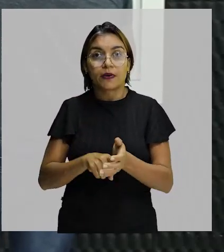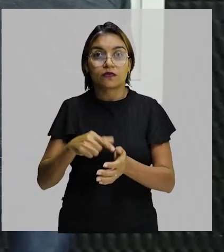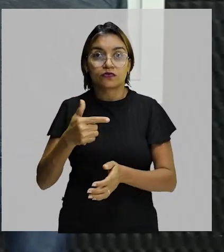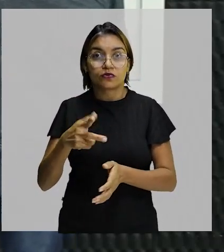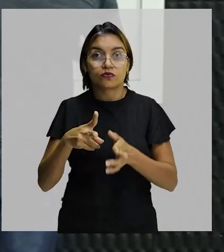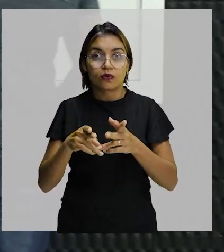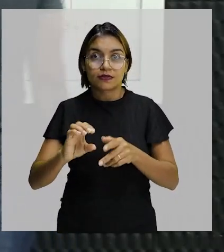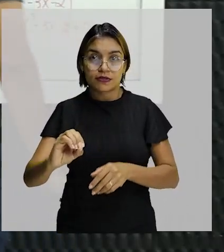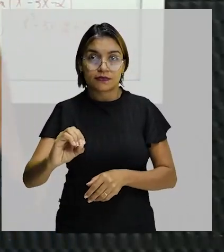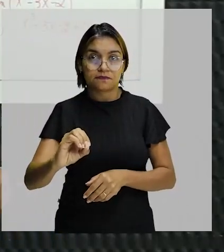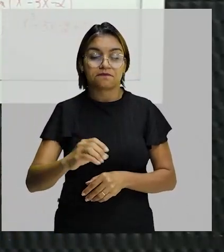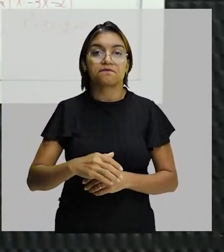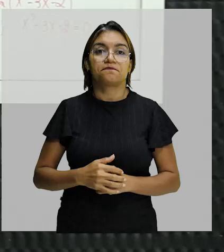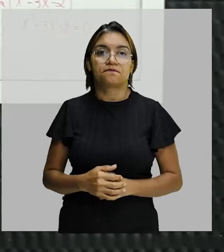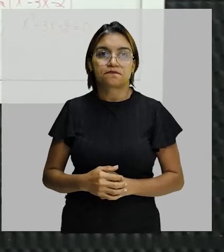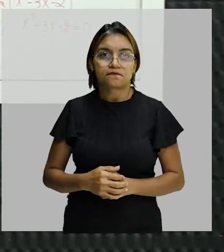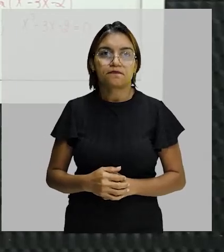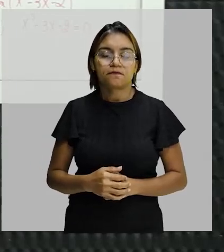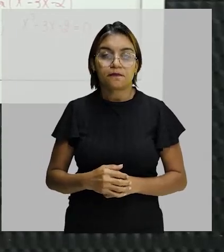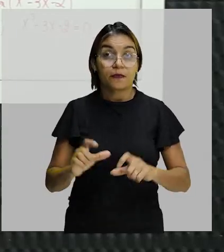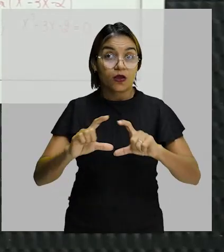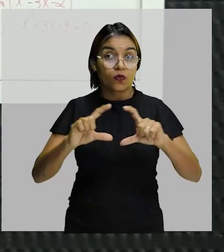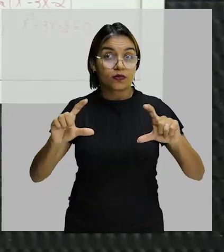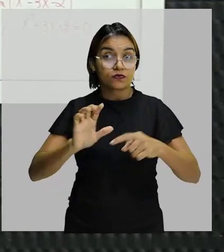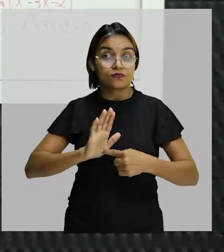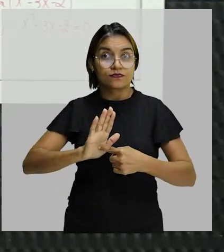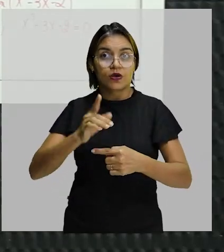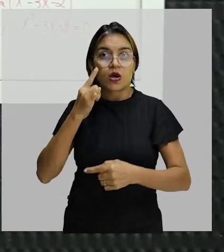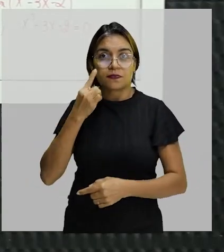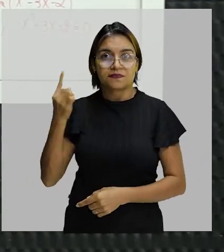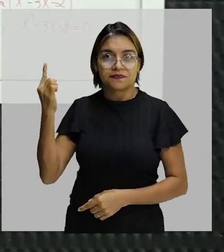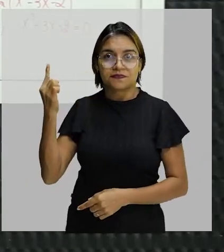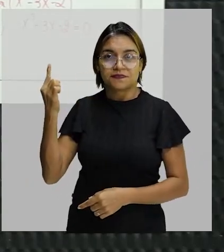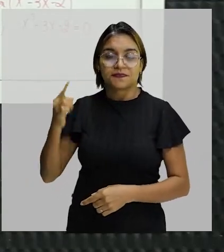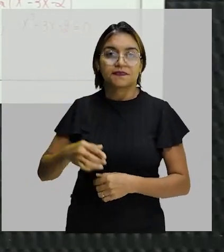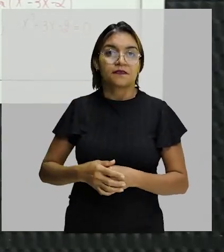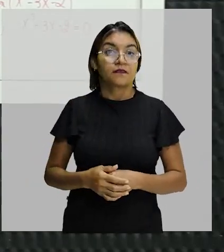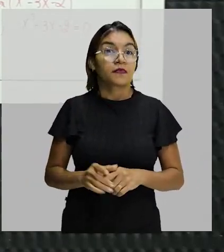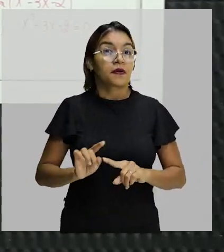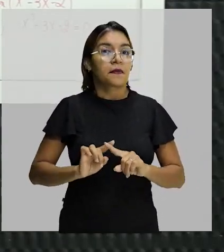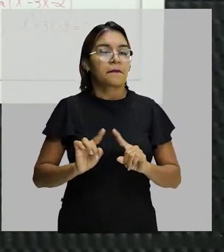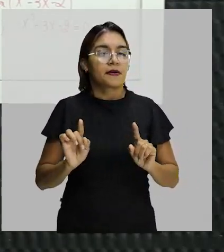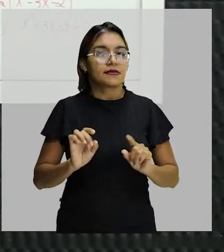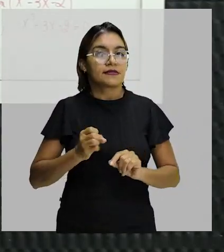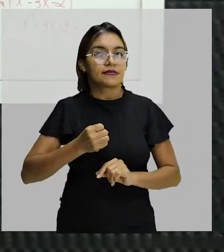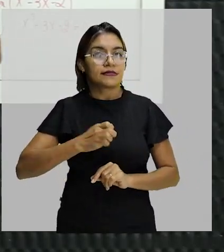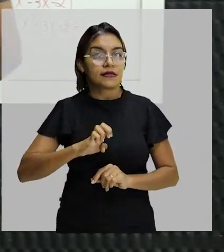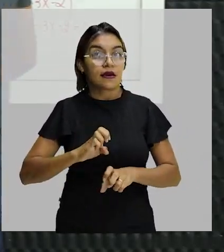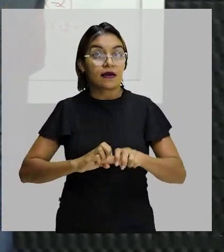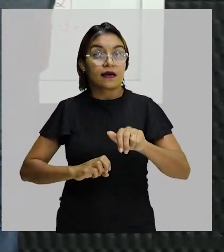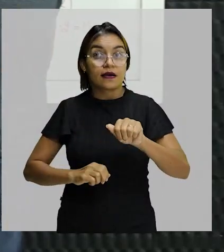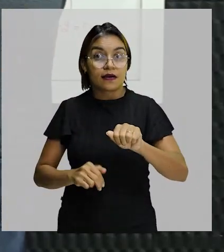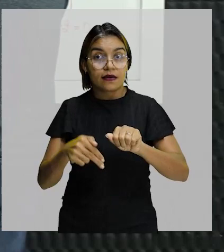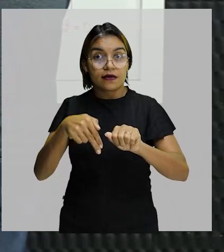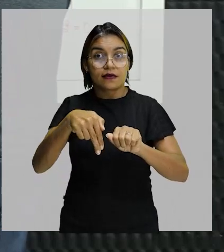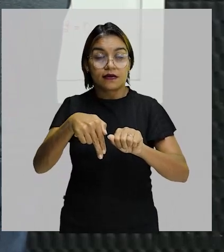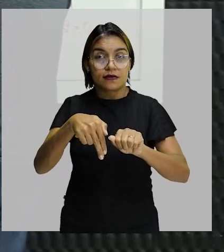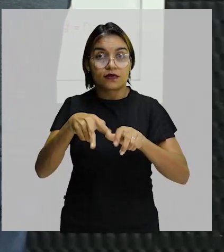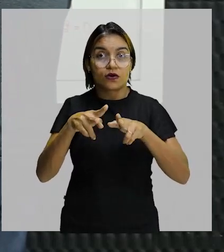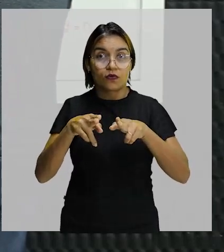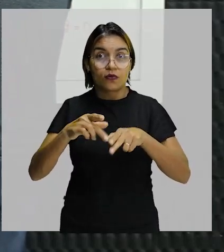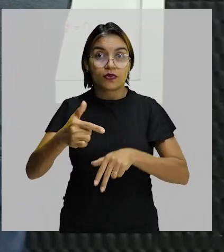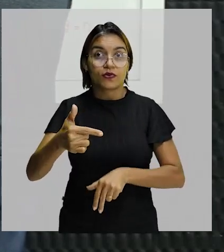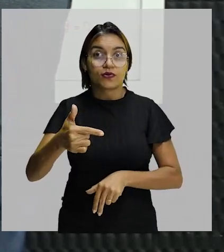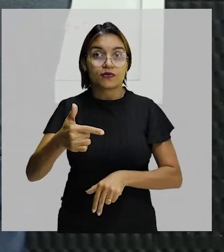0. A equação fica assim. Tá? Agora, se esse AN for igual